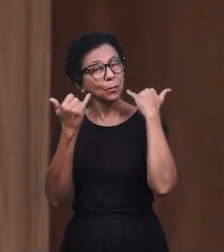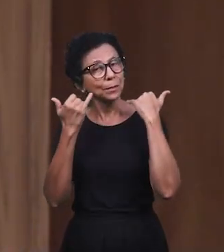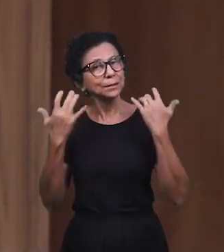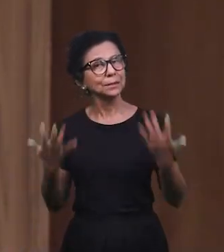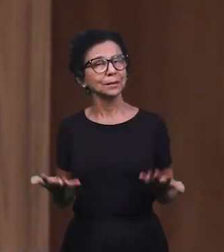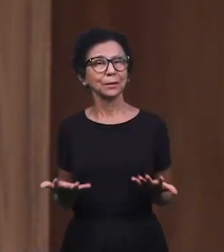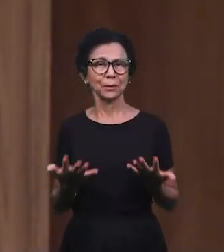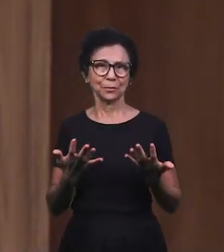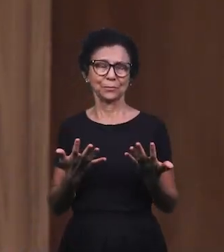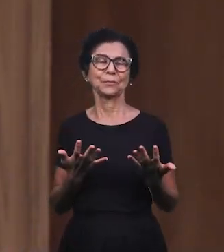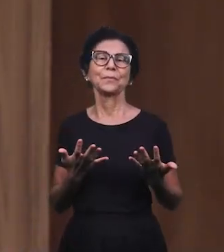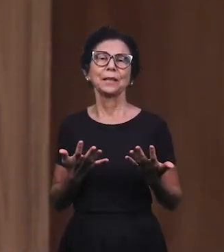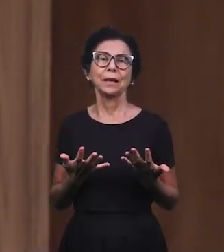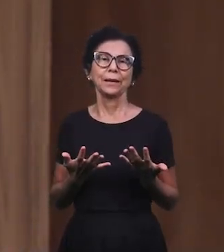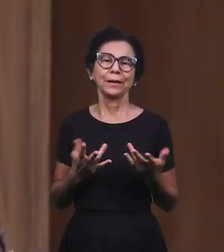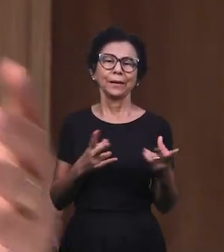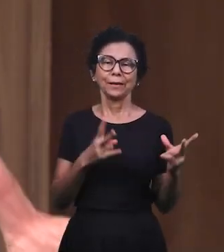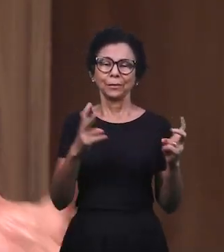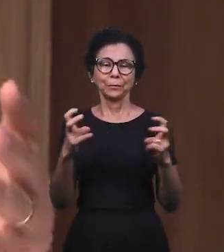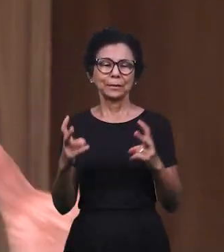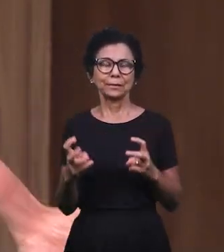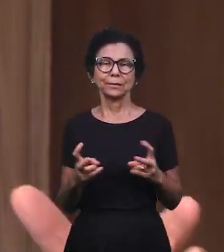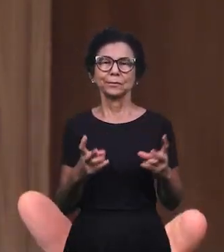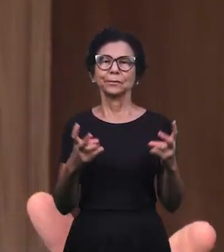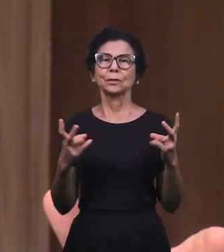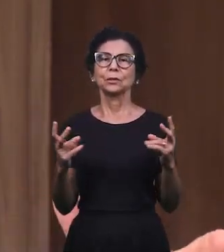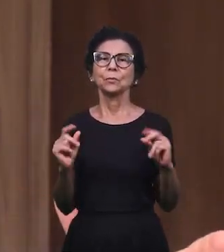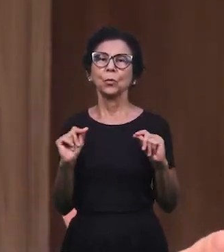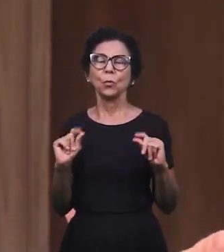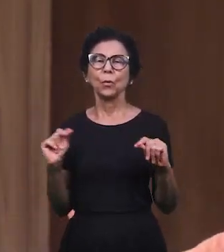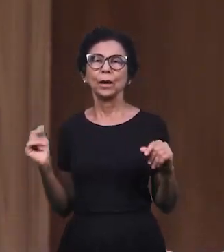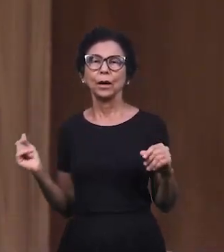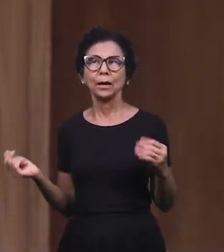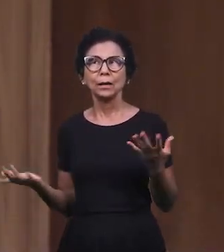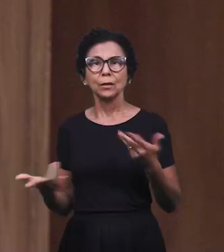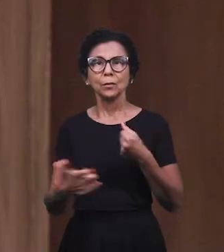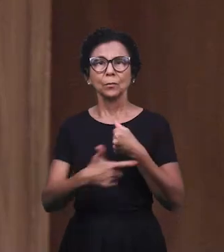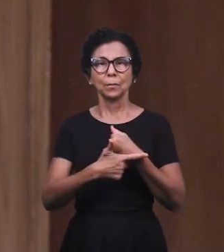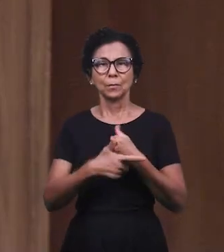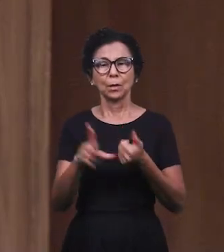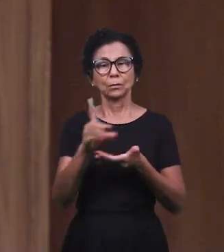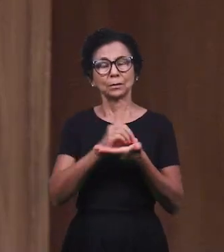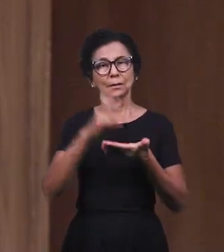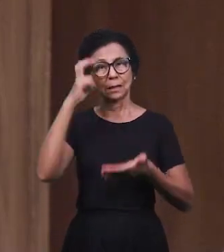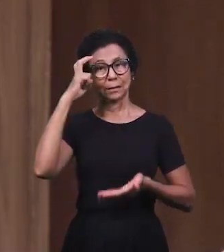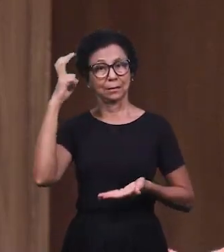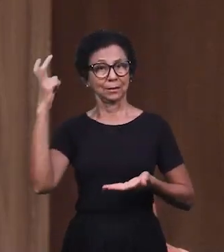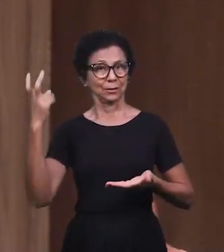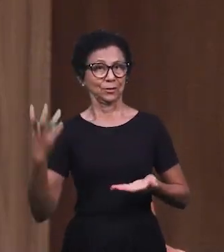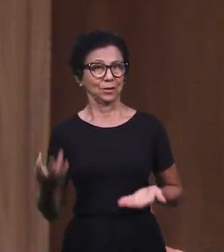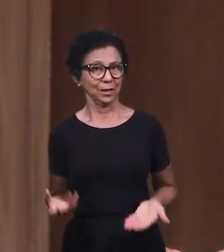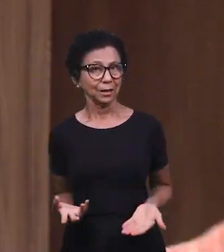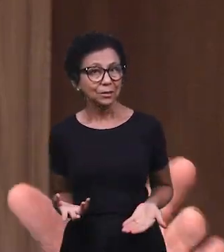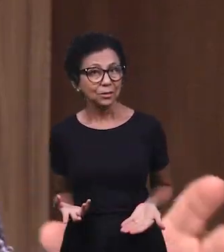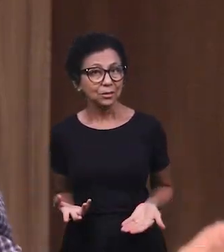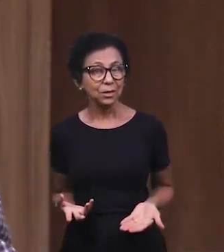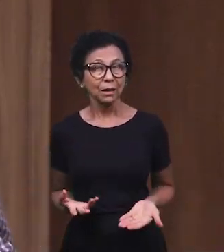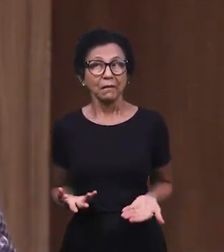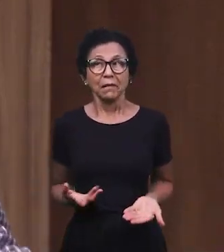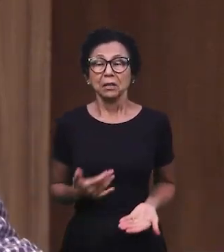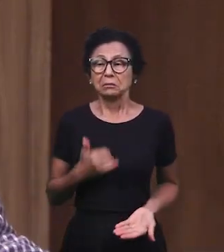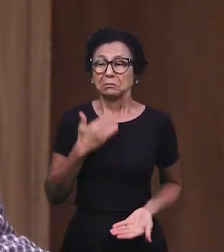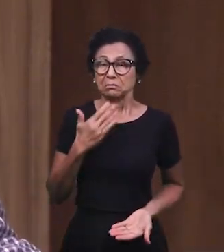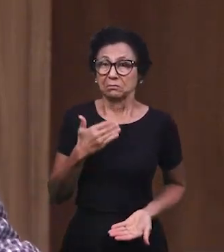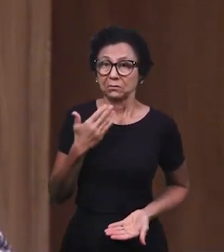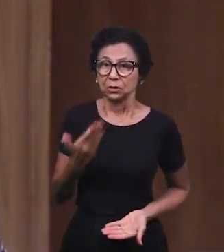destaca o papel do design inteligente. Porque não adianta